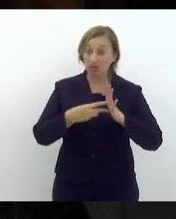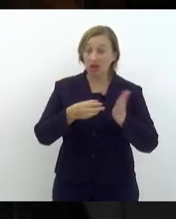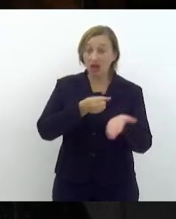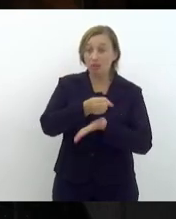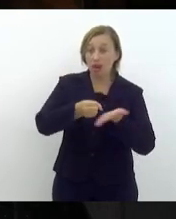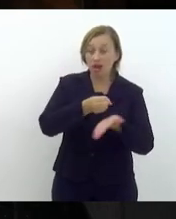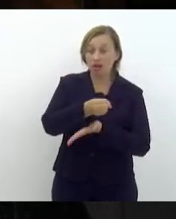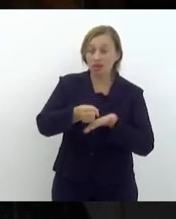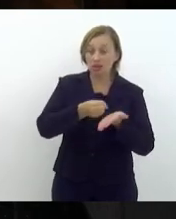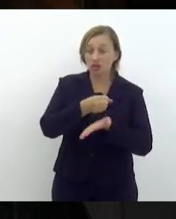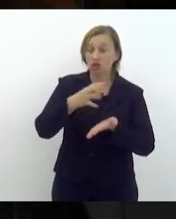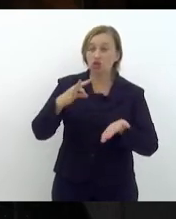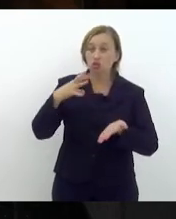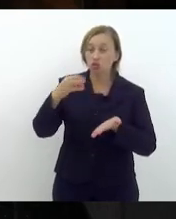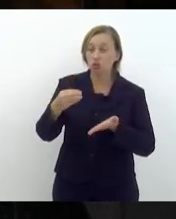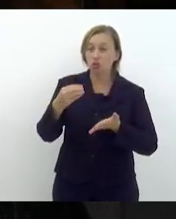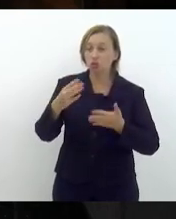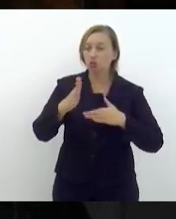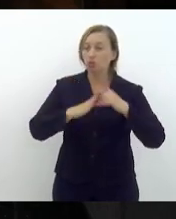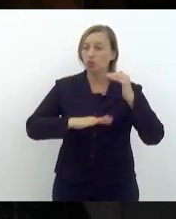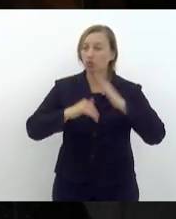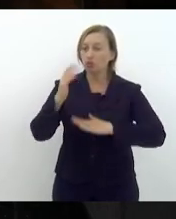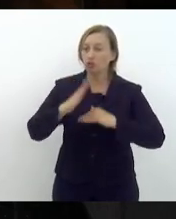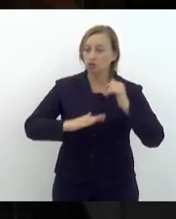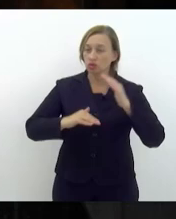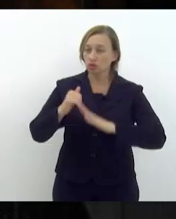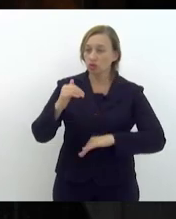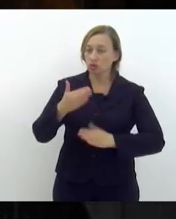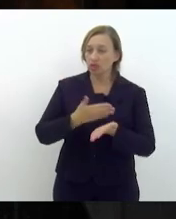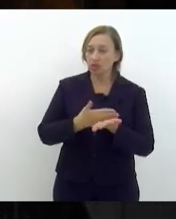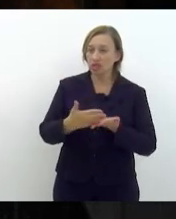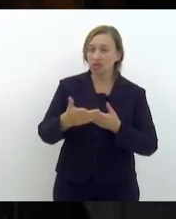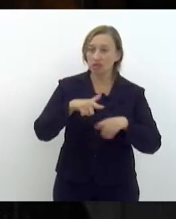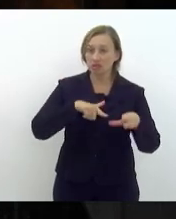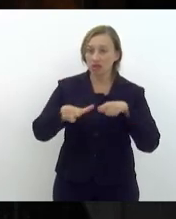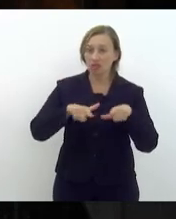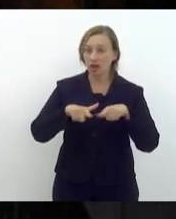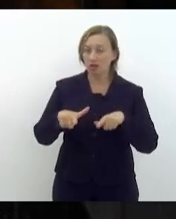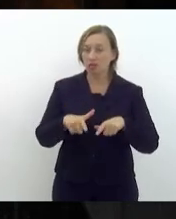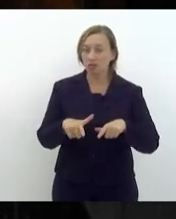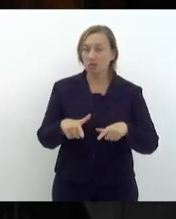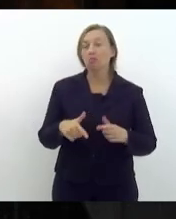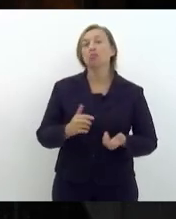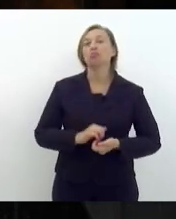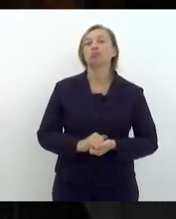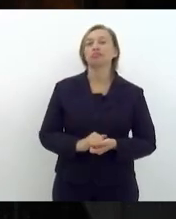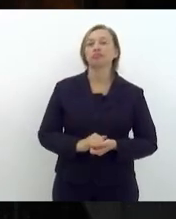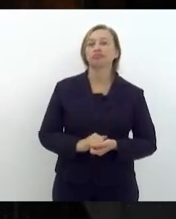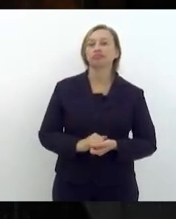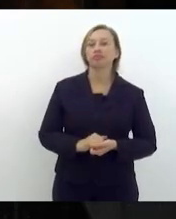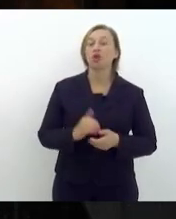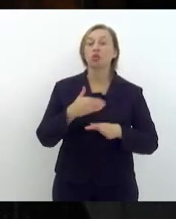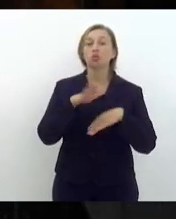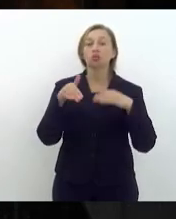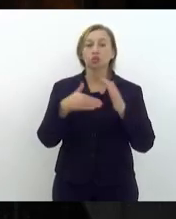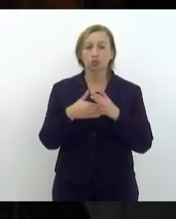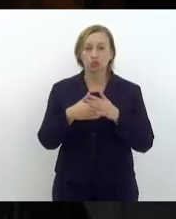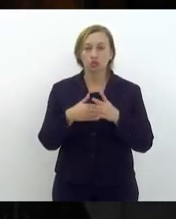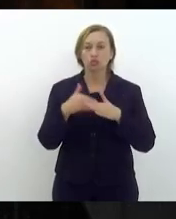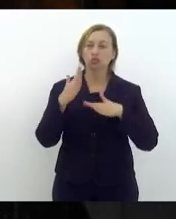de todo profissional em início de carreira Então deve abranger todos